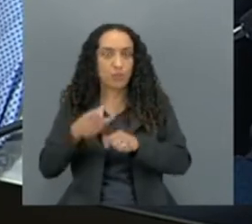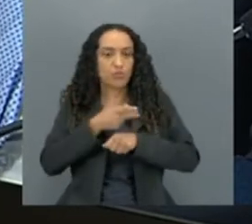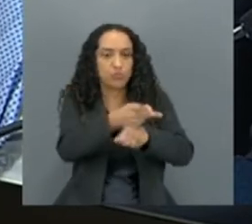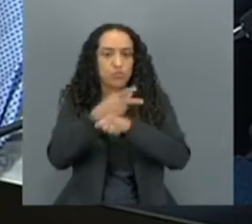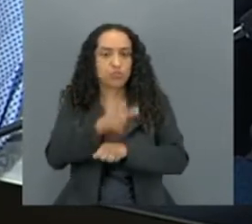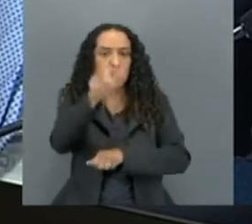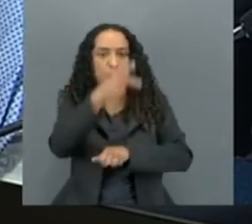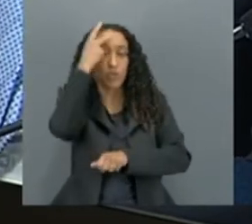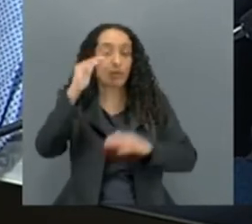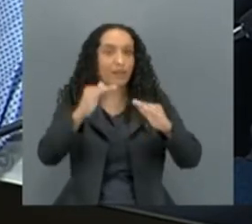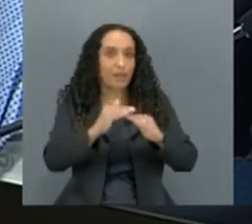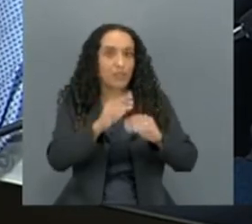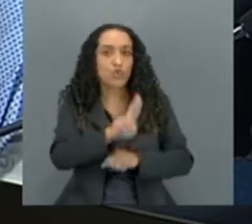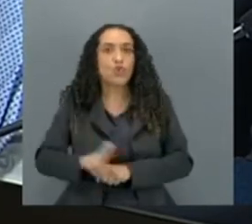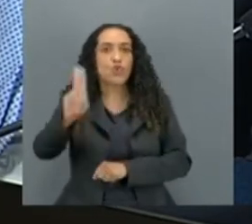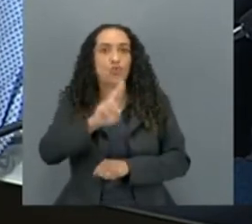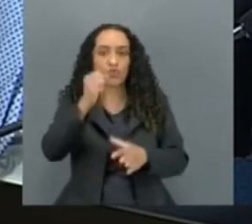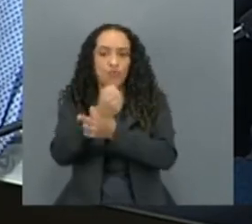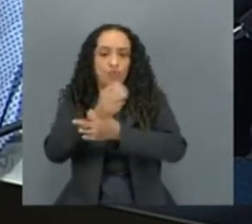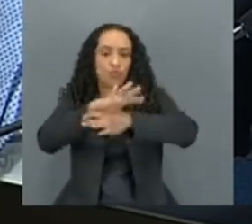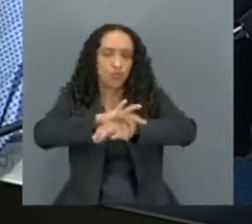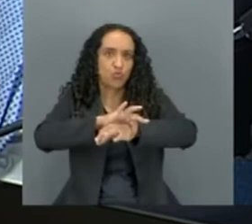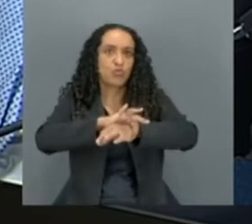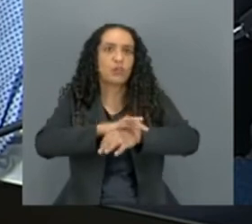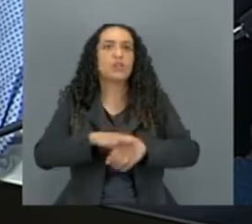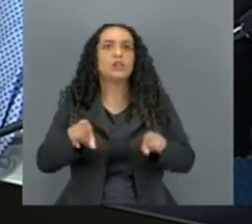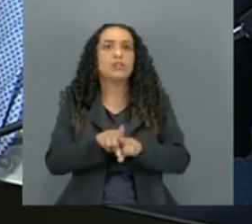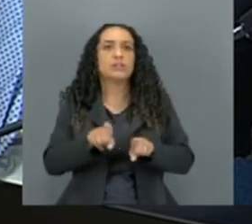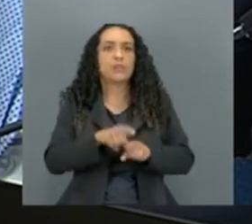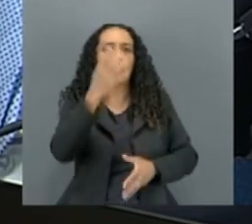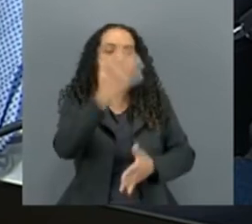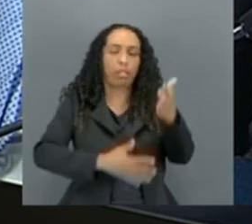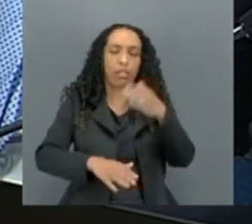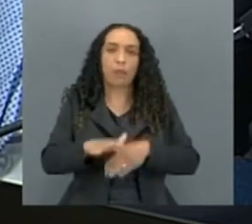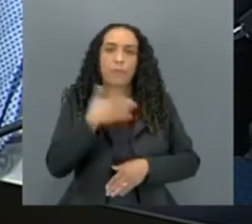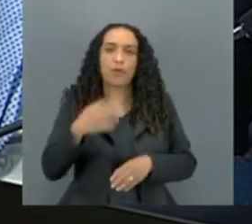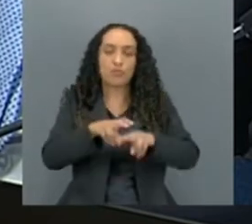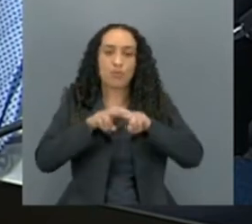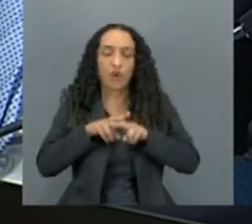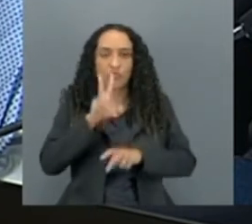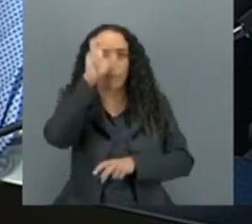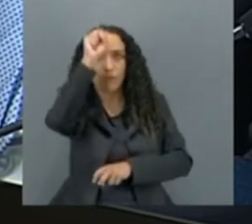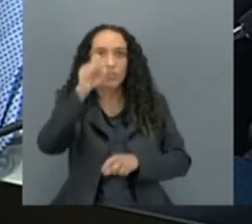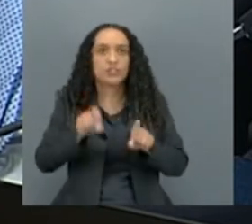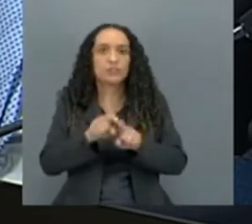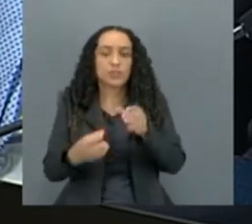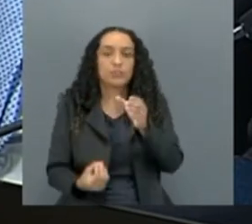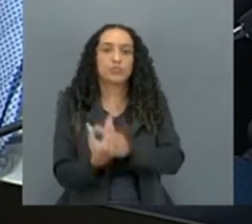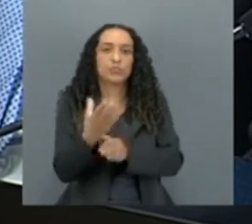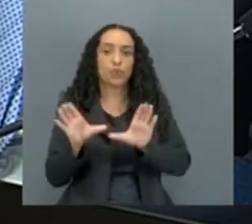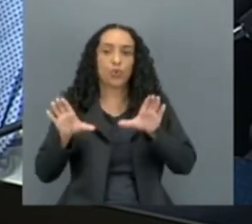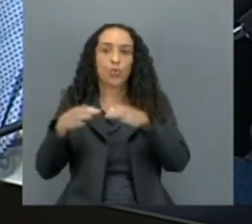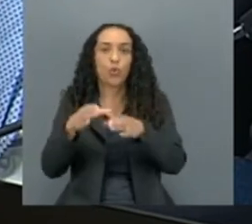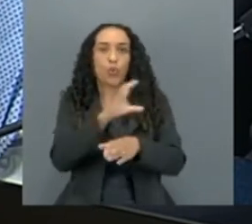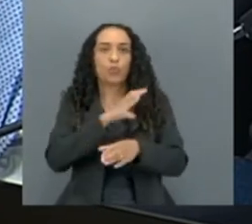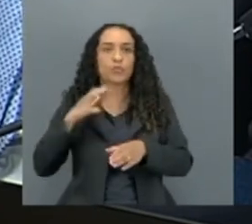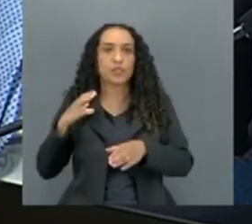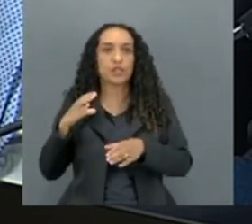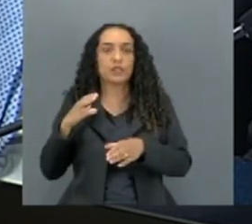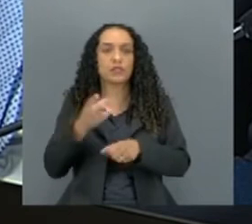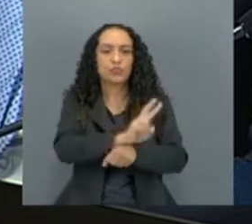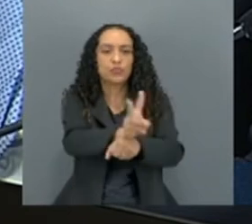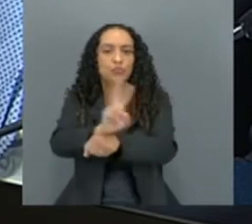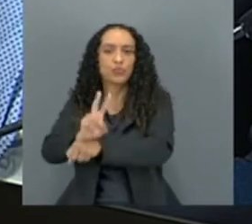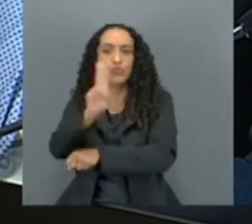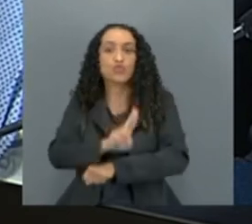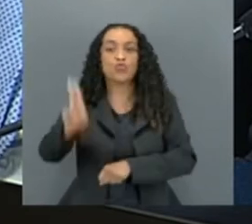pessoal e domiciliar, uso de algemas, lesão e morte decorrente de uso de força e criação de um comitê de monitoramento